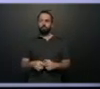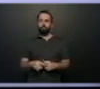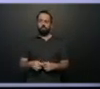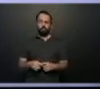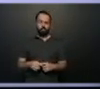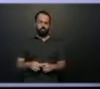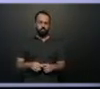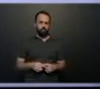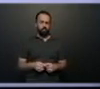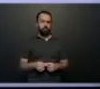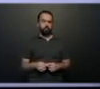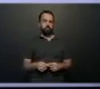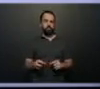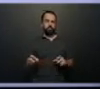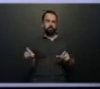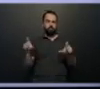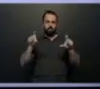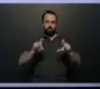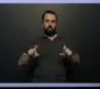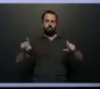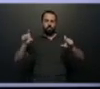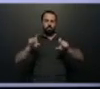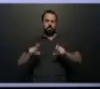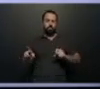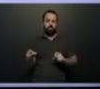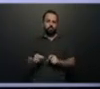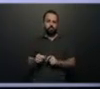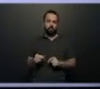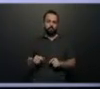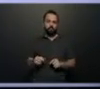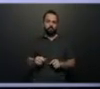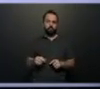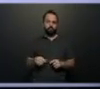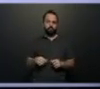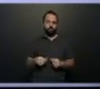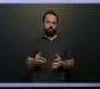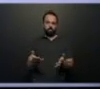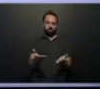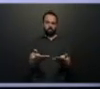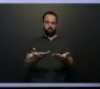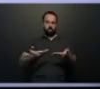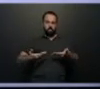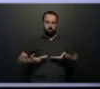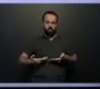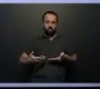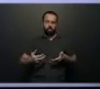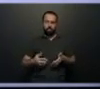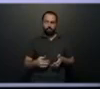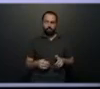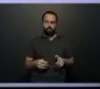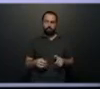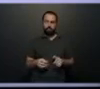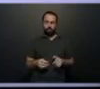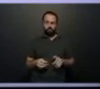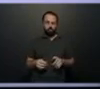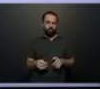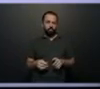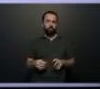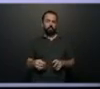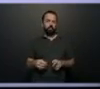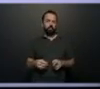Então, a tecnologia ela nos trouxe muitos produtos que a gente usa no dia a dia, e isso veio com a